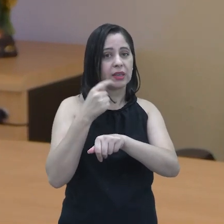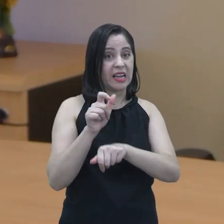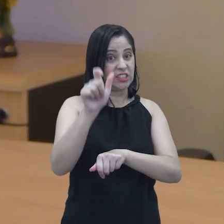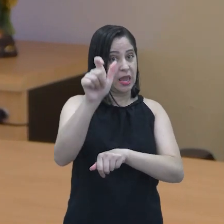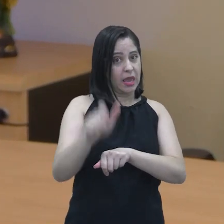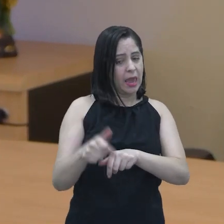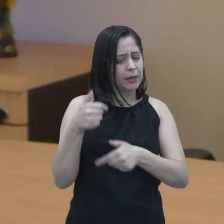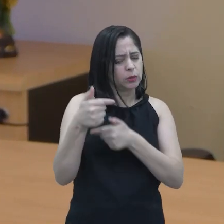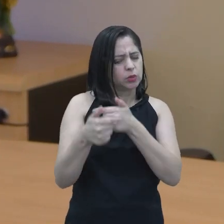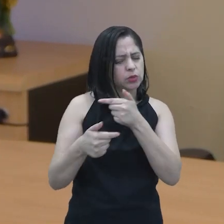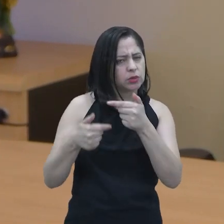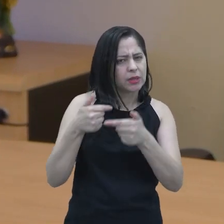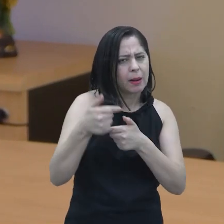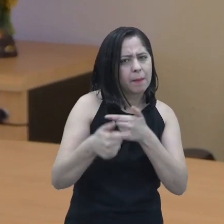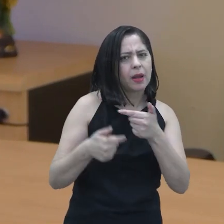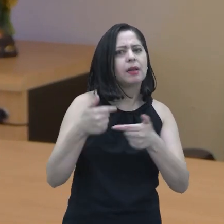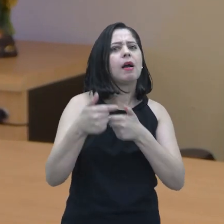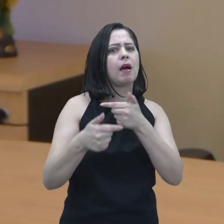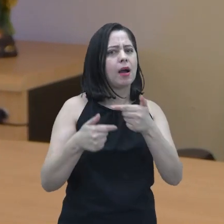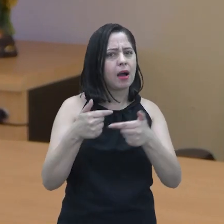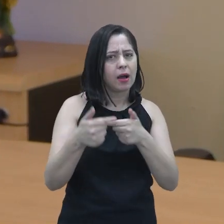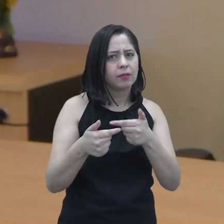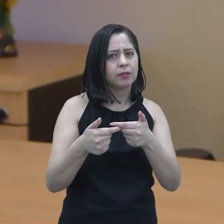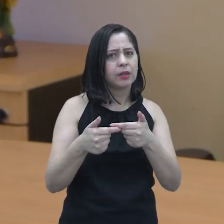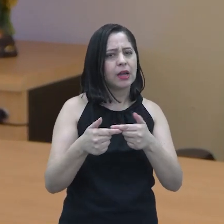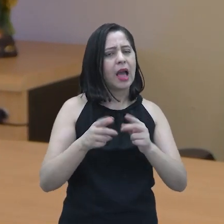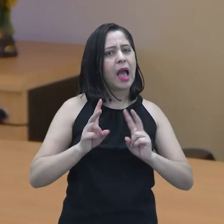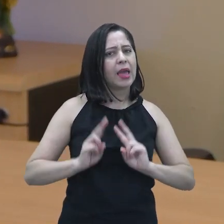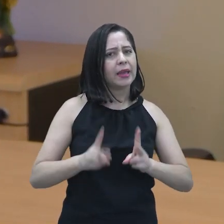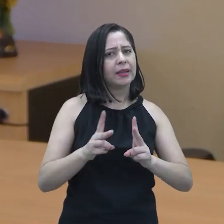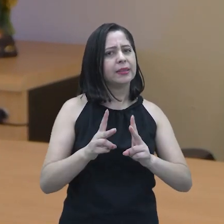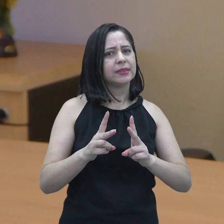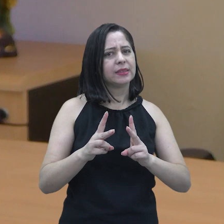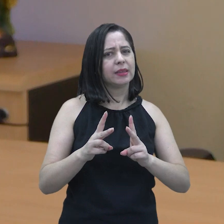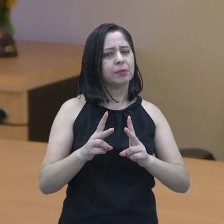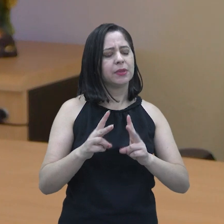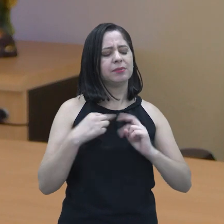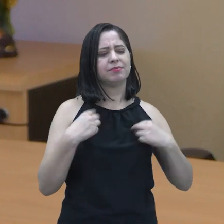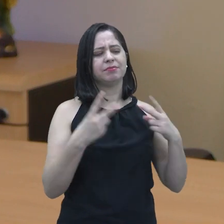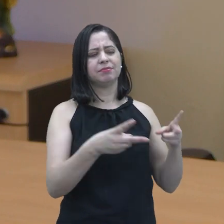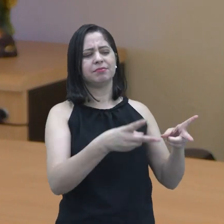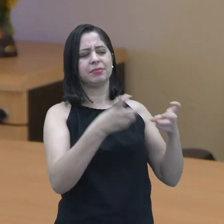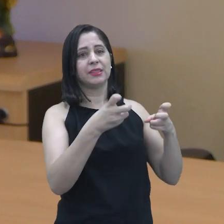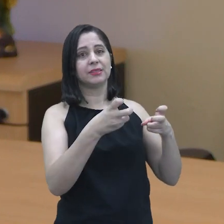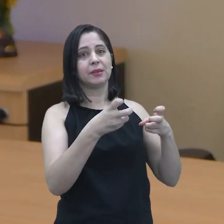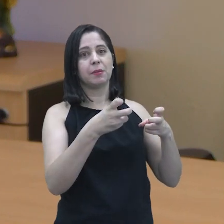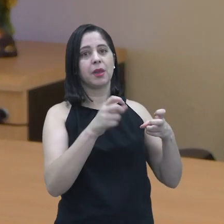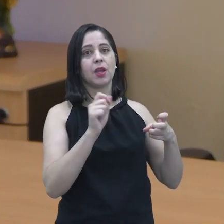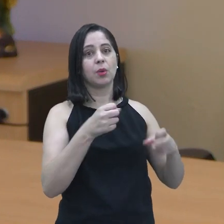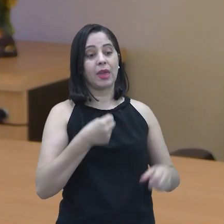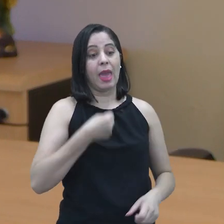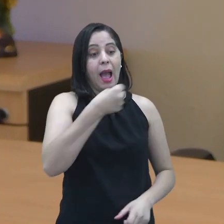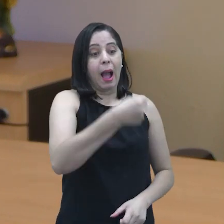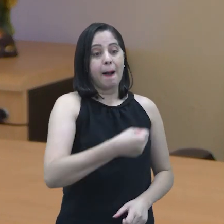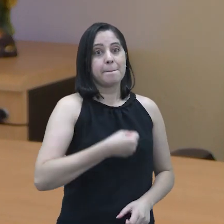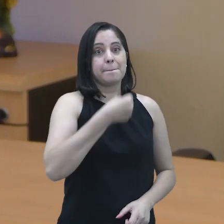no trabalho dele, no serviço dele da advocacia, se aproximou muito da pastoral